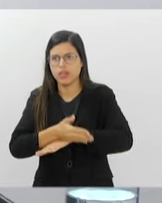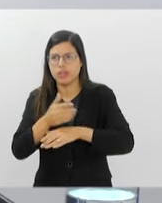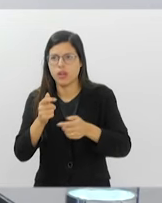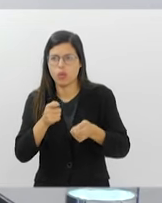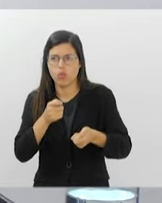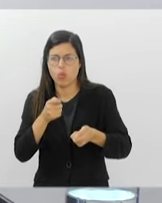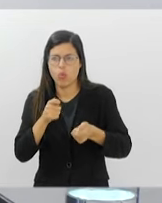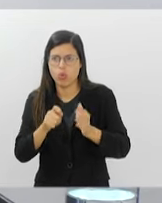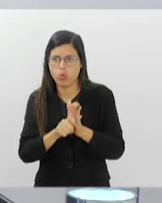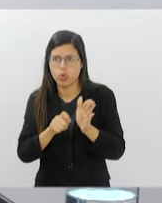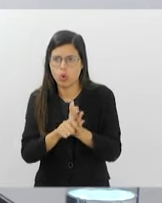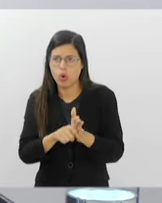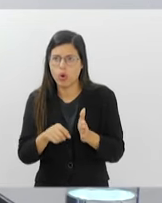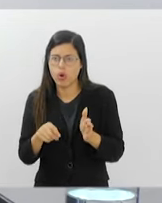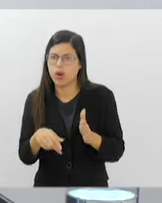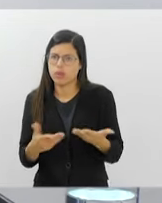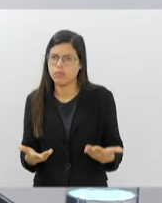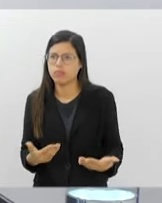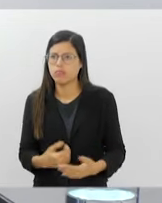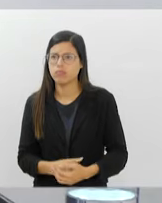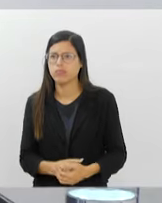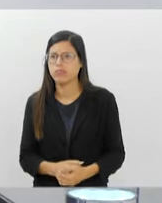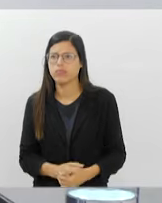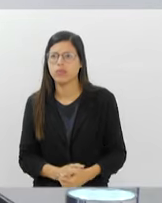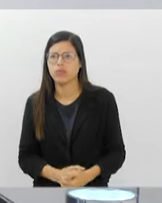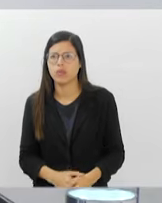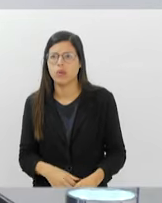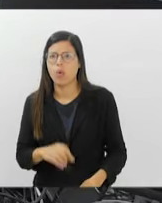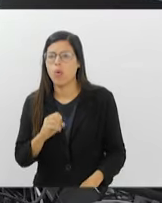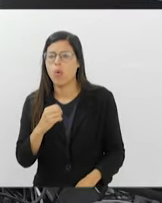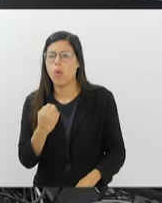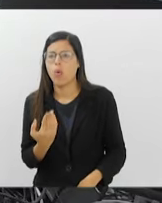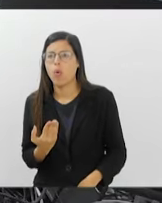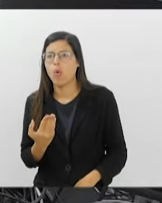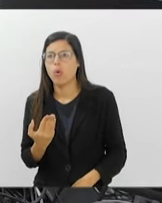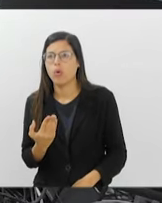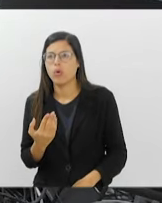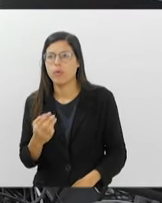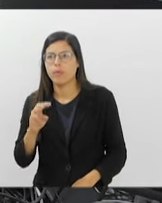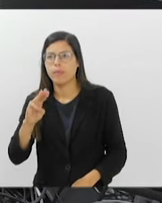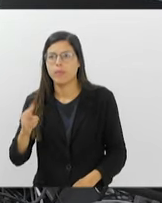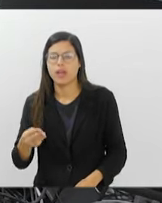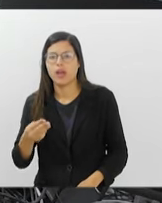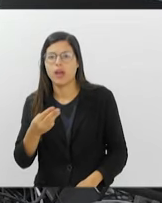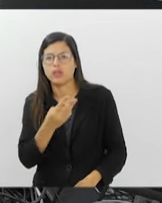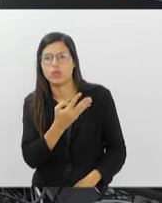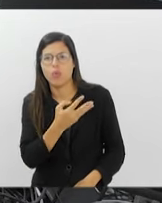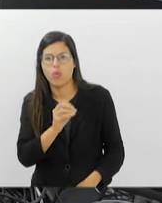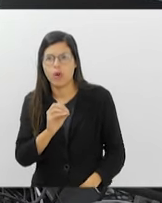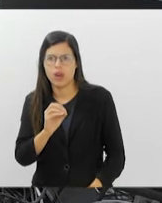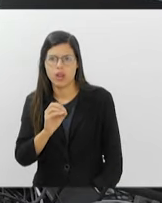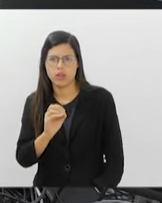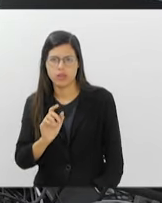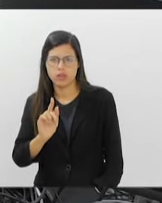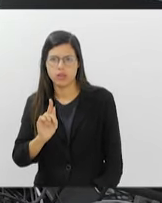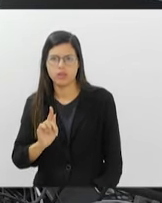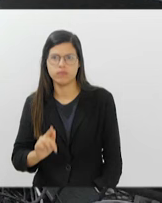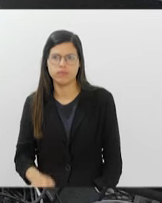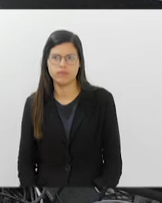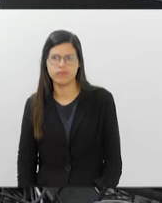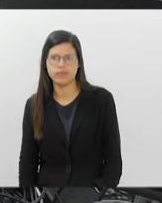isso é operação policial ou será que vão milhares com 40 G Então vão milhares de pessoas com as 40 G ali